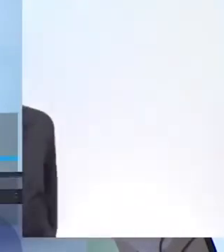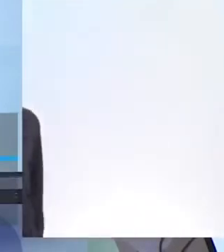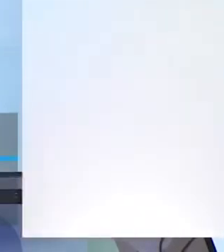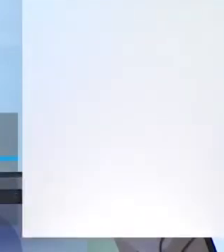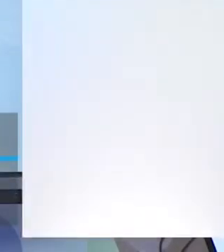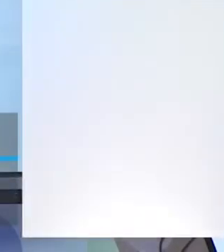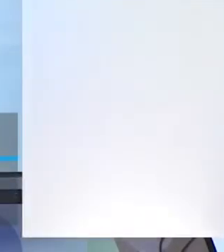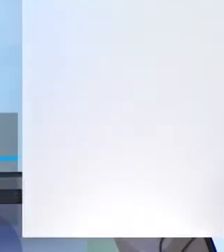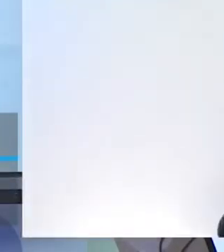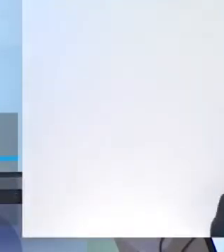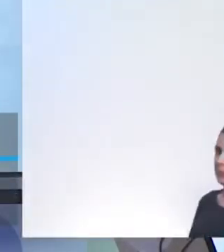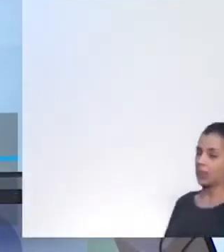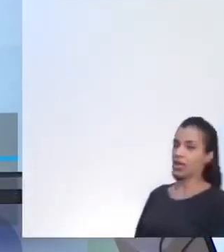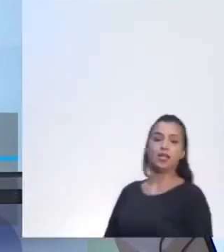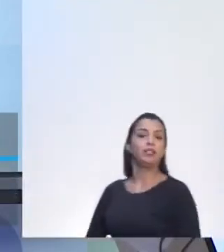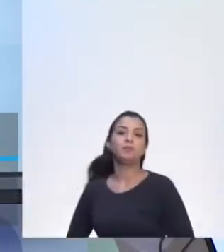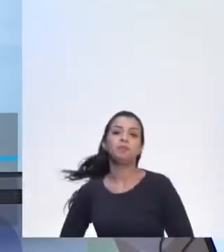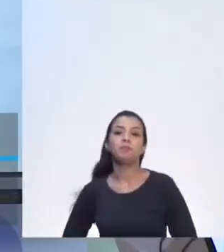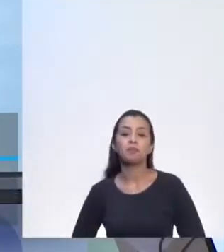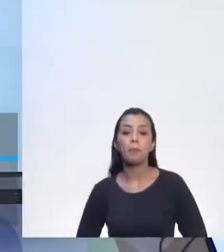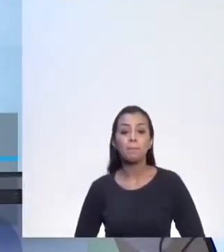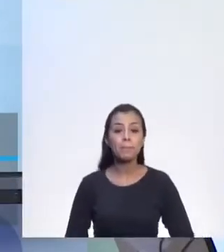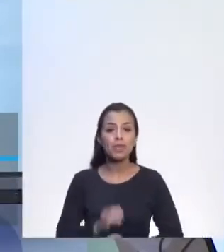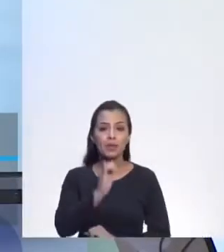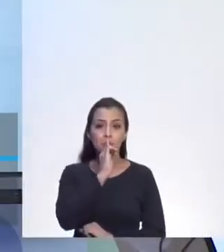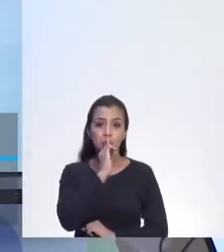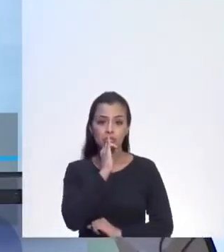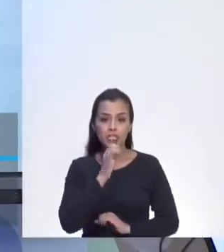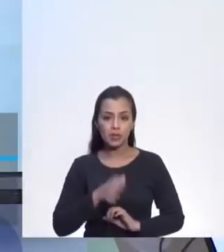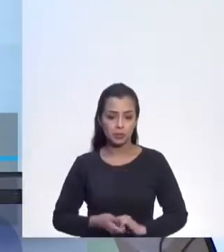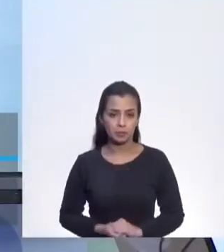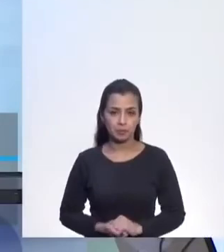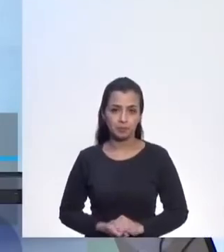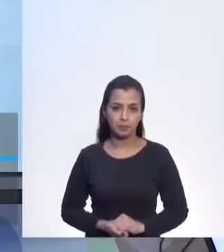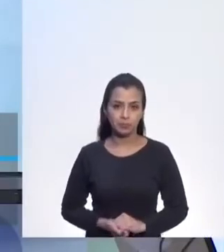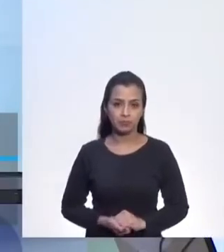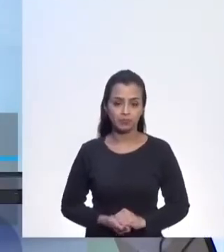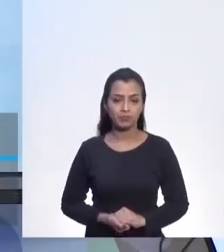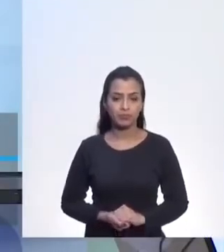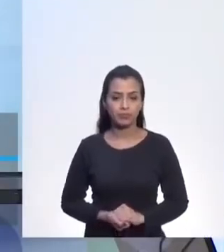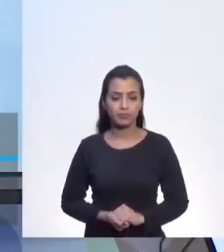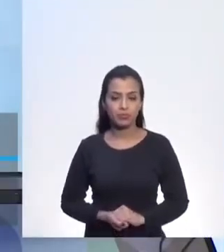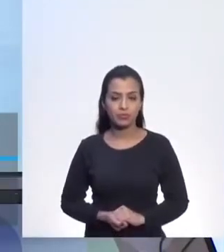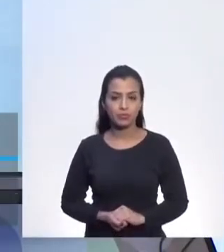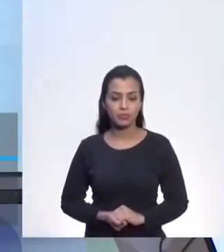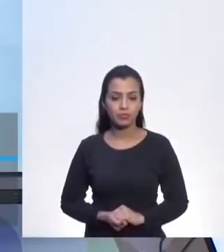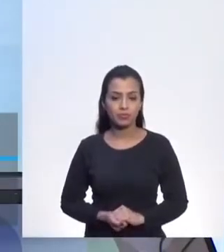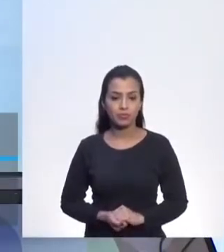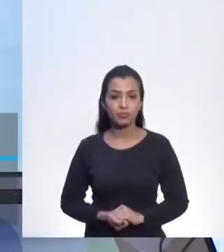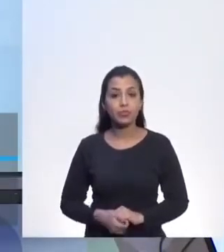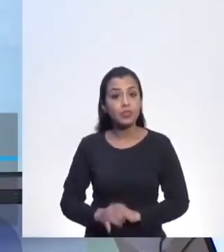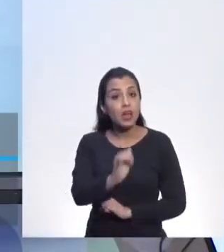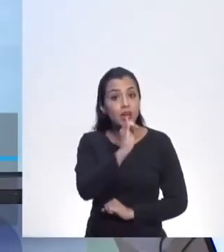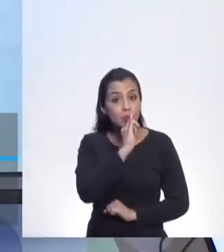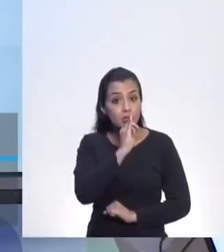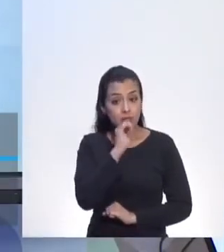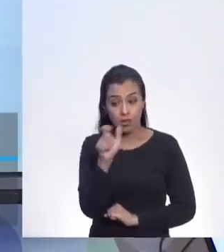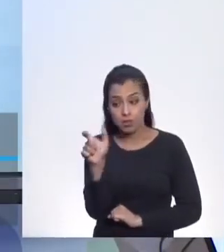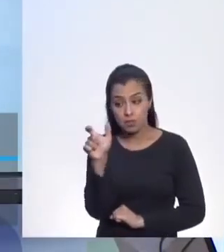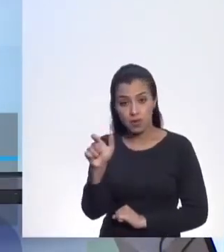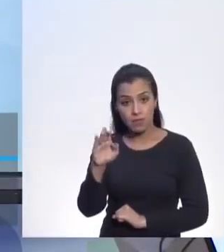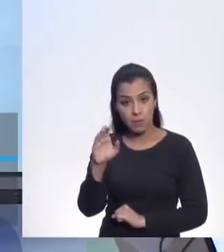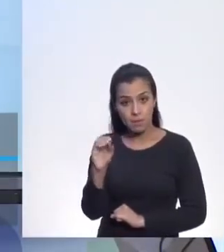palavra bota já é uma dos anagramas, correto? Então, eu já vou colocar aqui, ó.